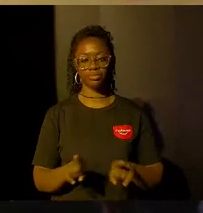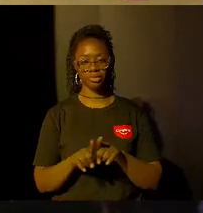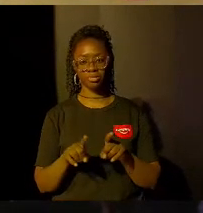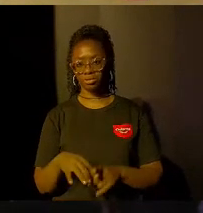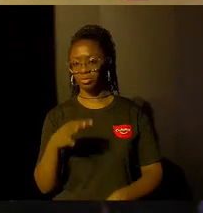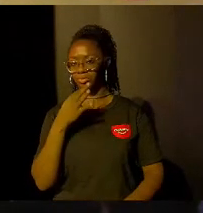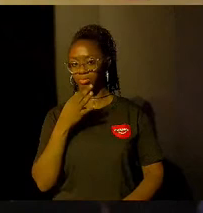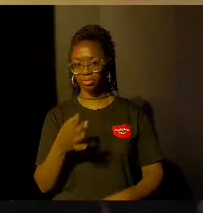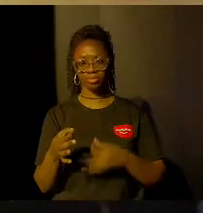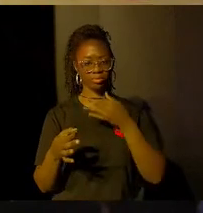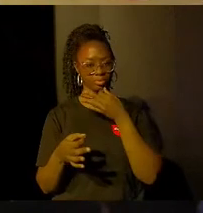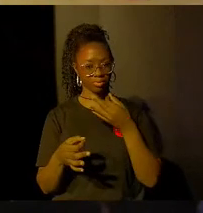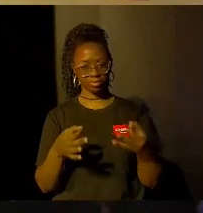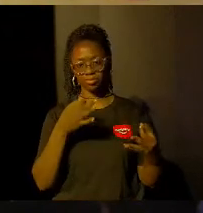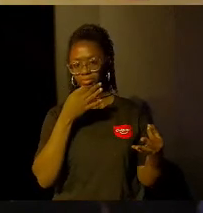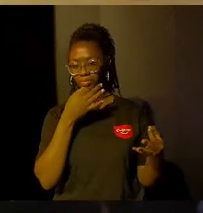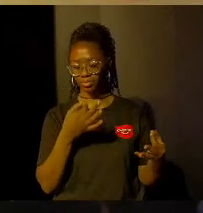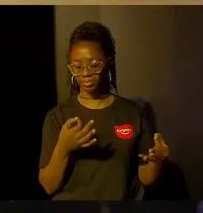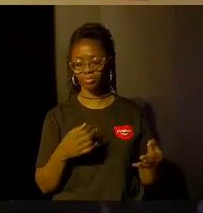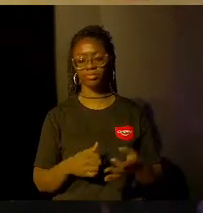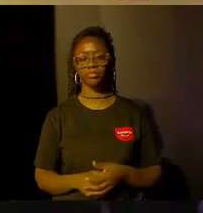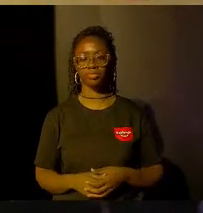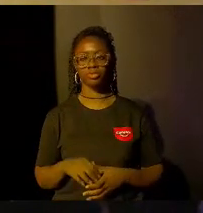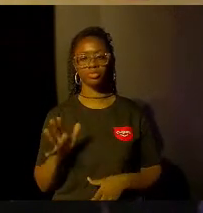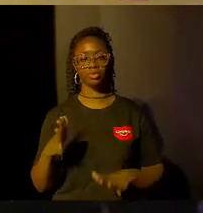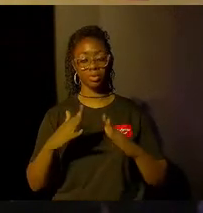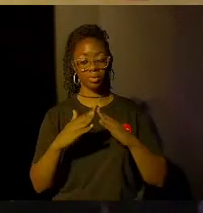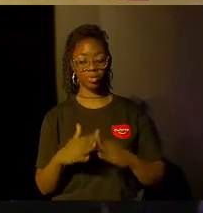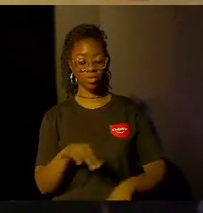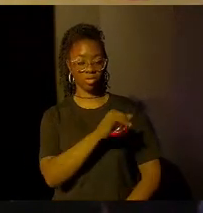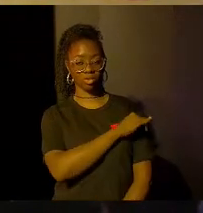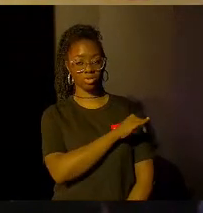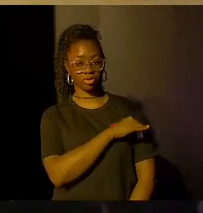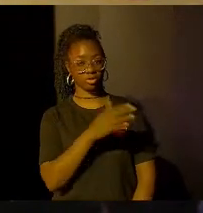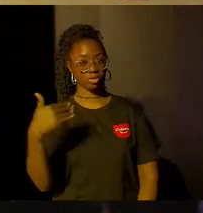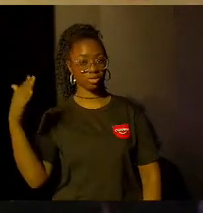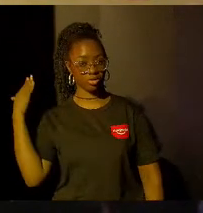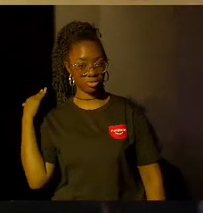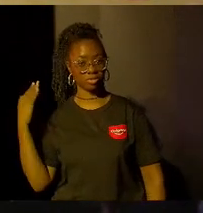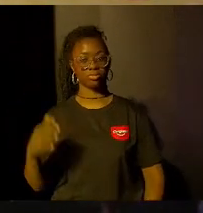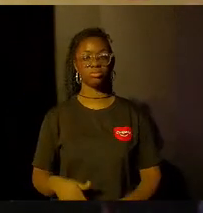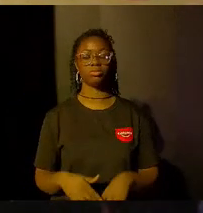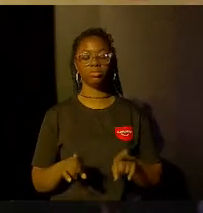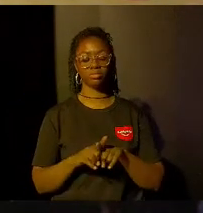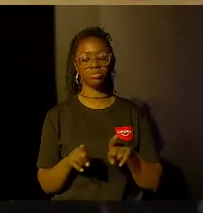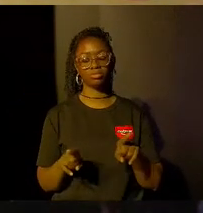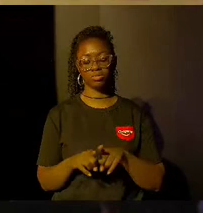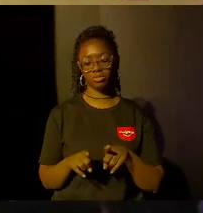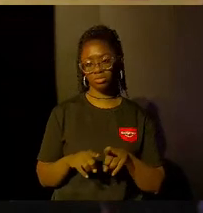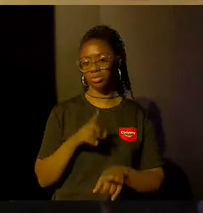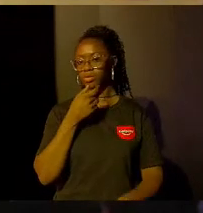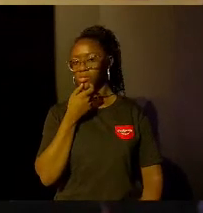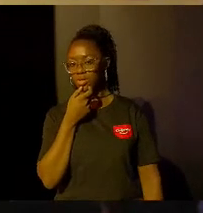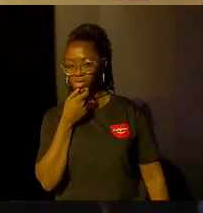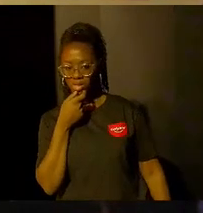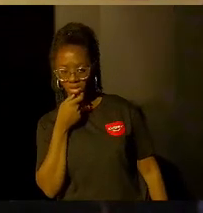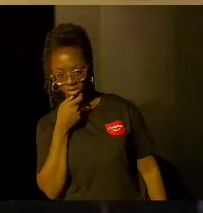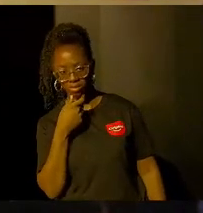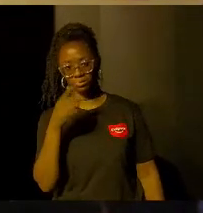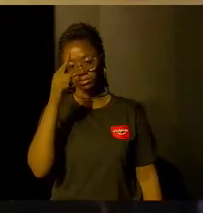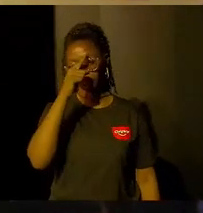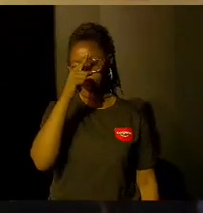e roteiros para Contagem e já morou no Rio de Janeiro em Luanda Londres Kopenhagen em Atenas